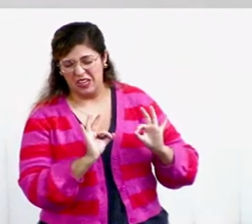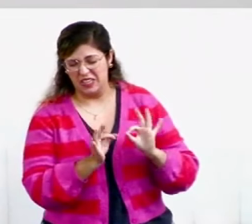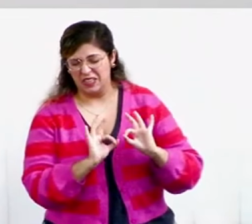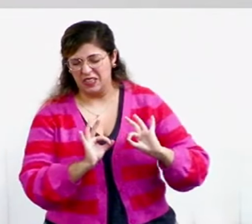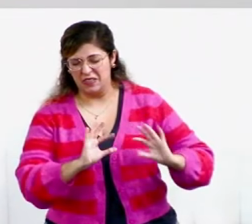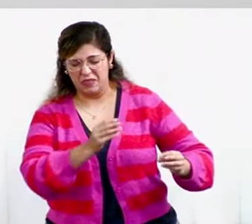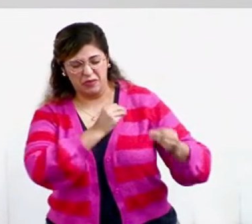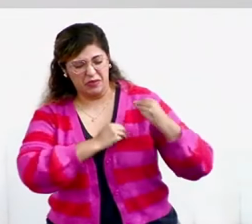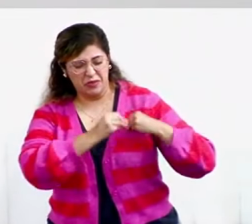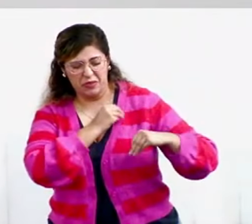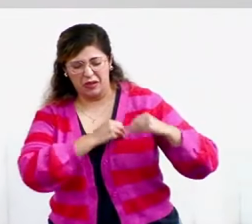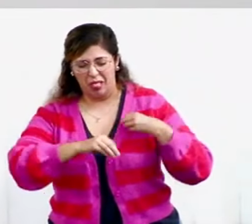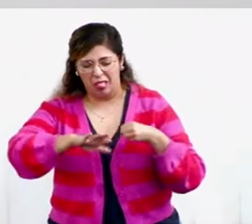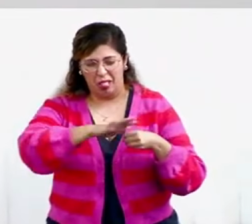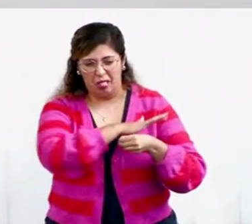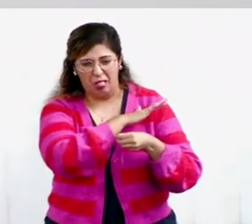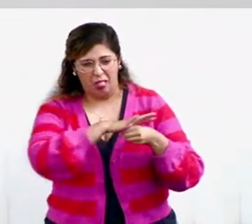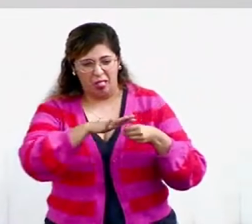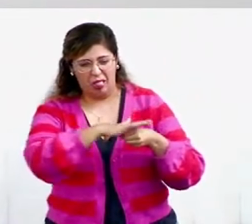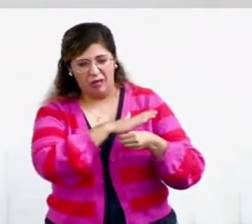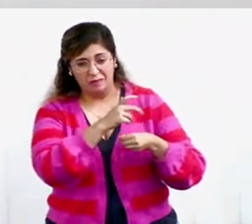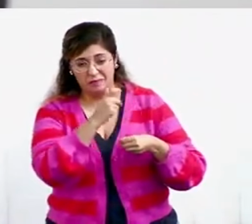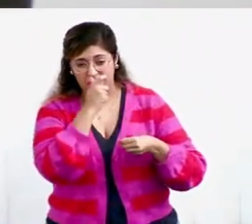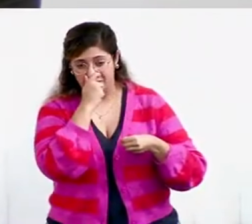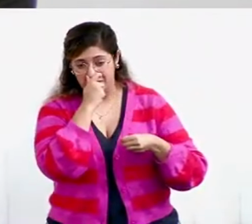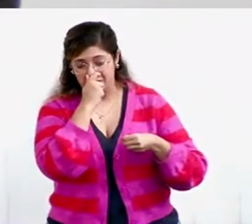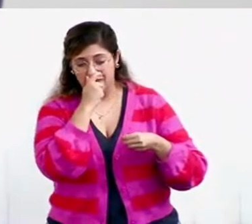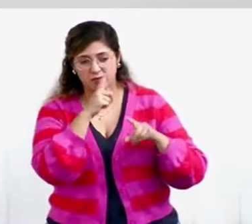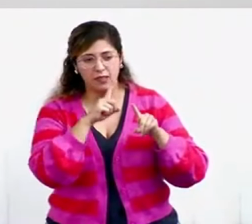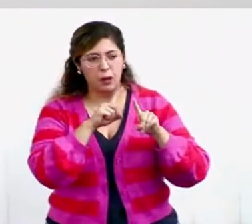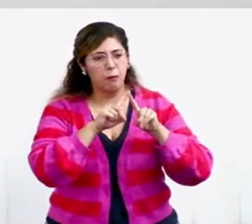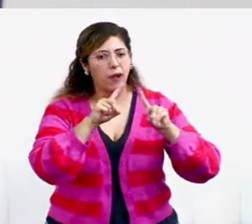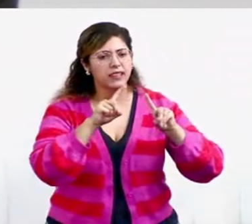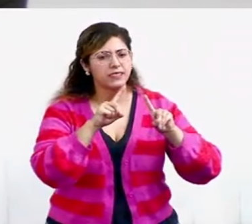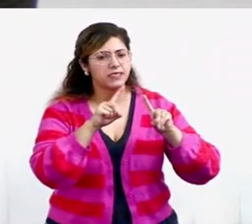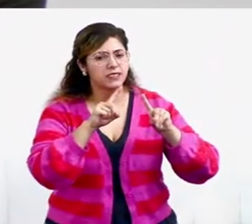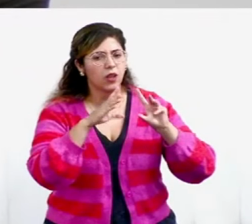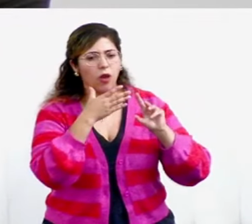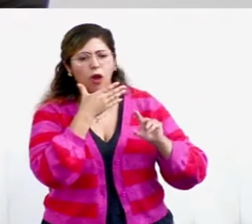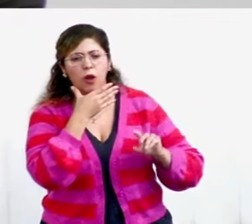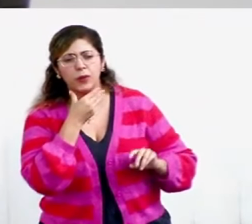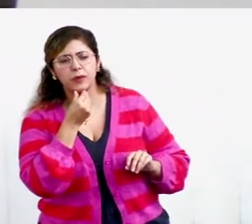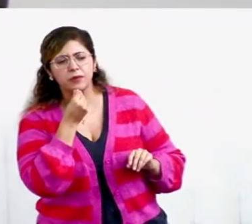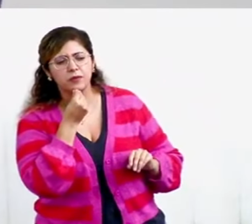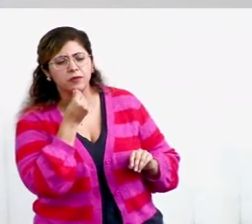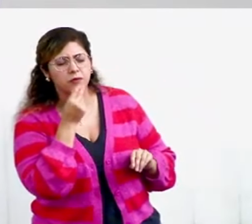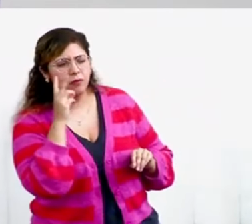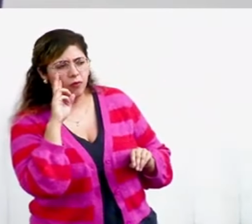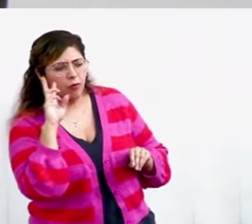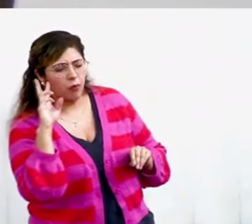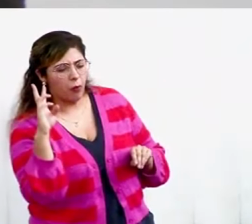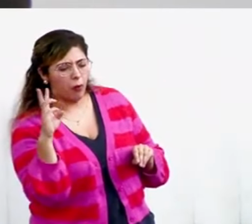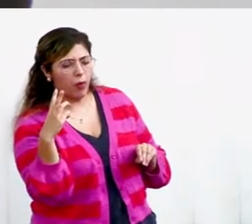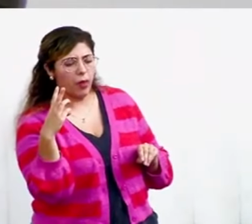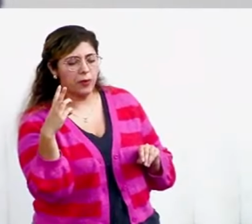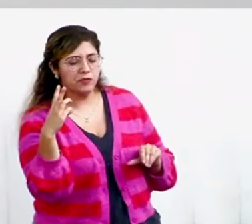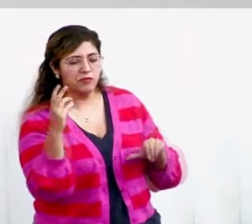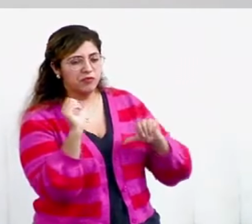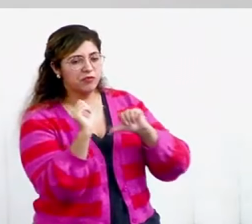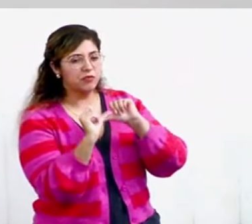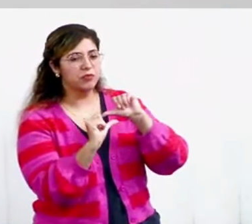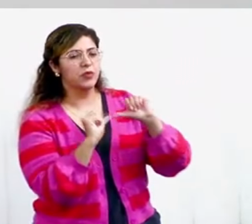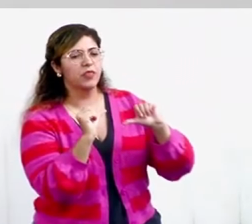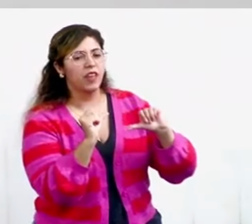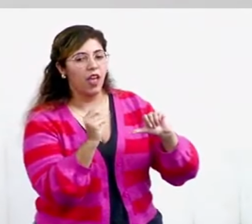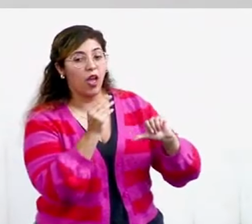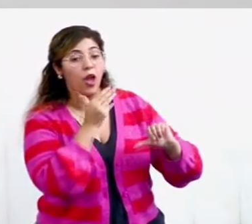um grande construtor. Esse construtor vem e transforma essa casa.